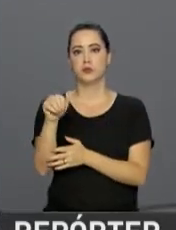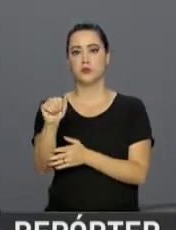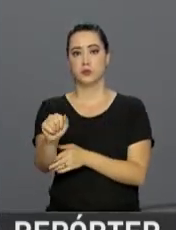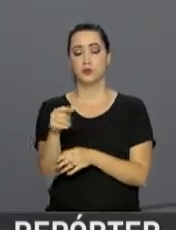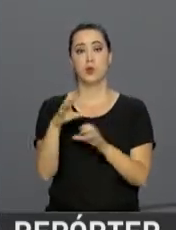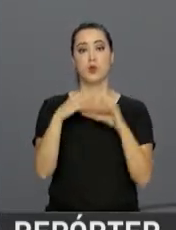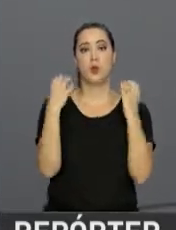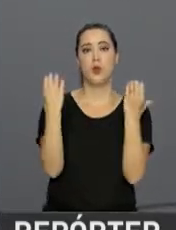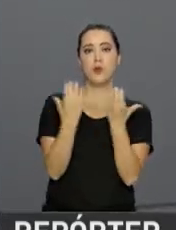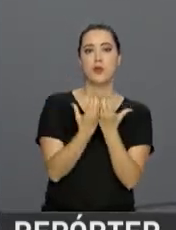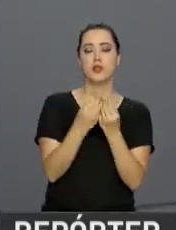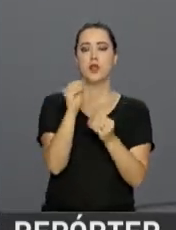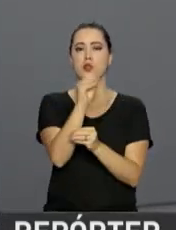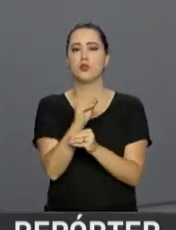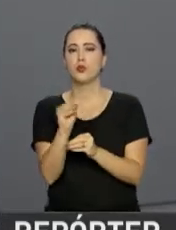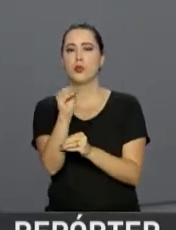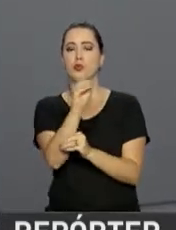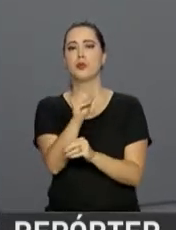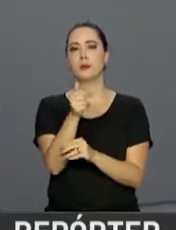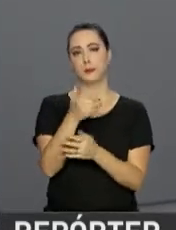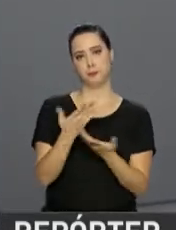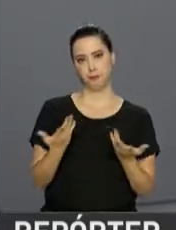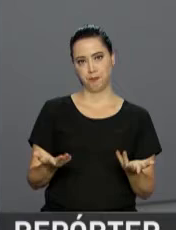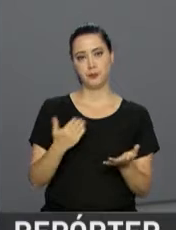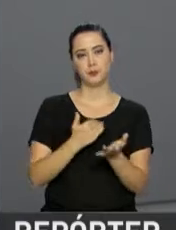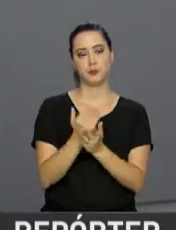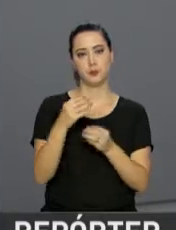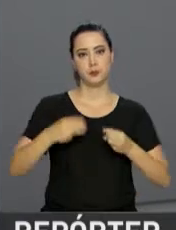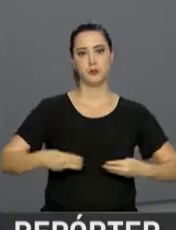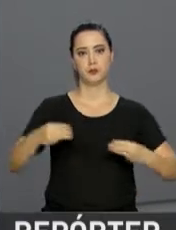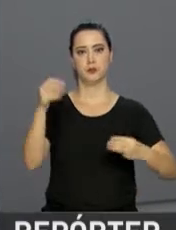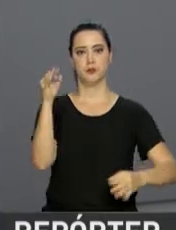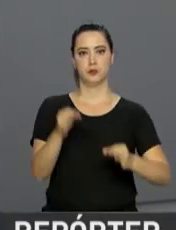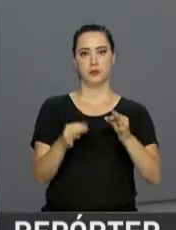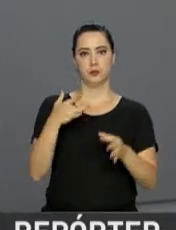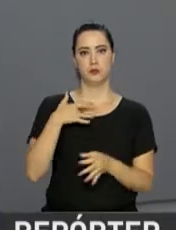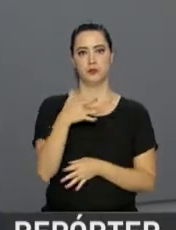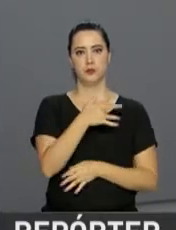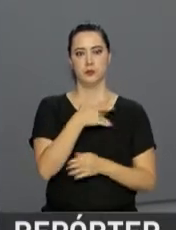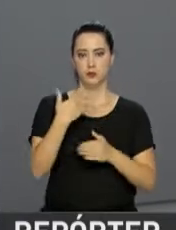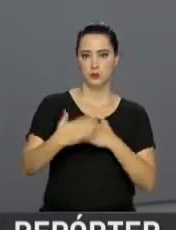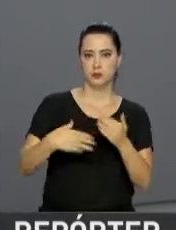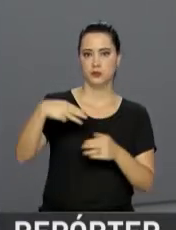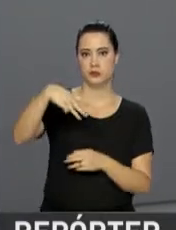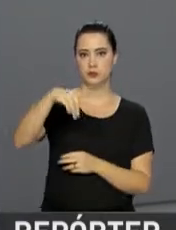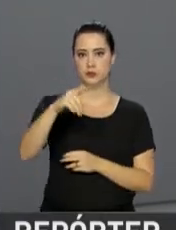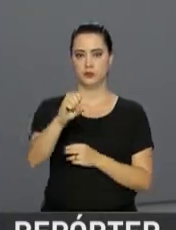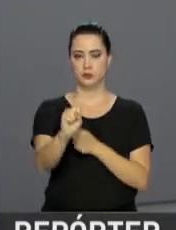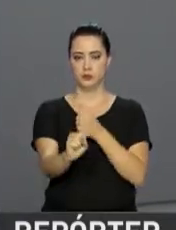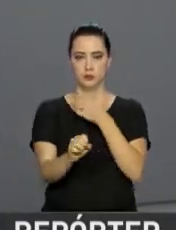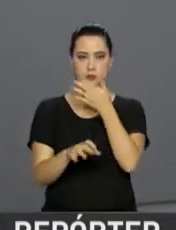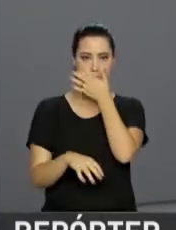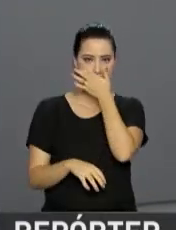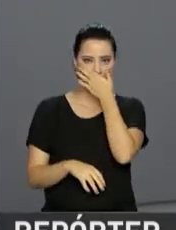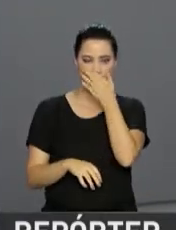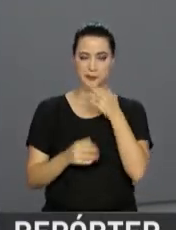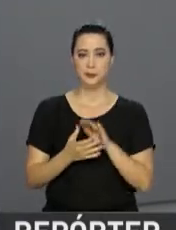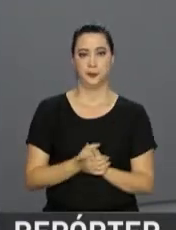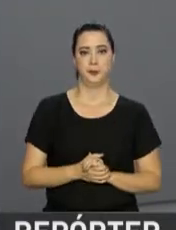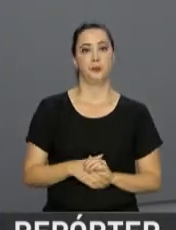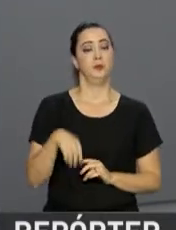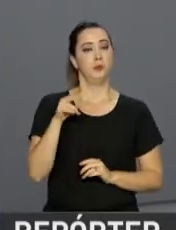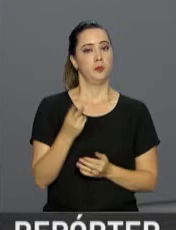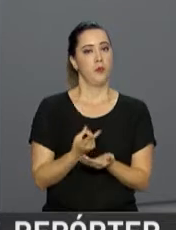de vagas em comunidades terapêuticas. A iniciativa é dos Ministérios da Justiça, Saúde e do Desenvolvimento Social.